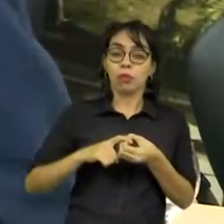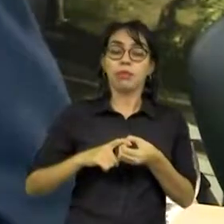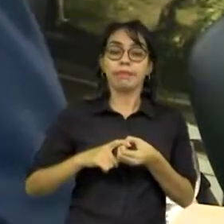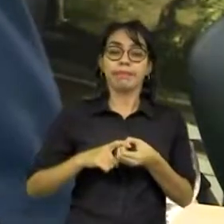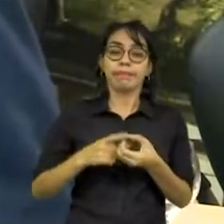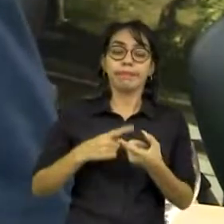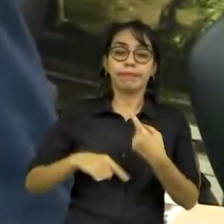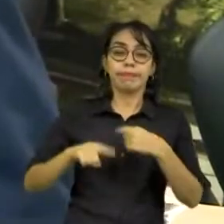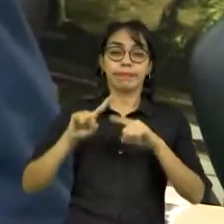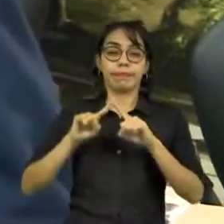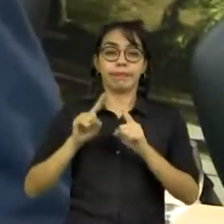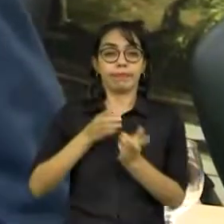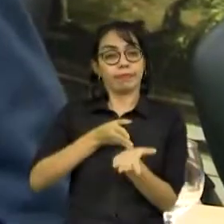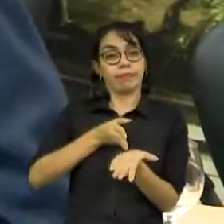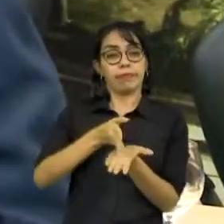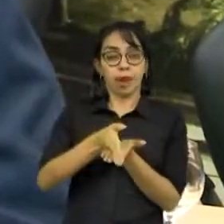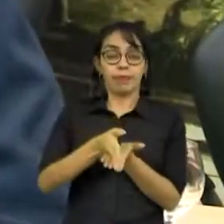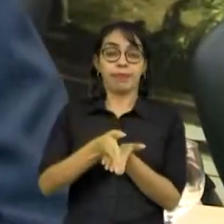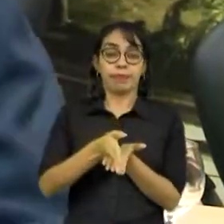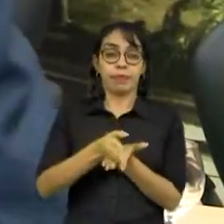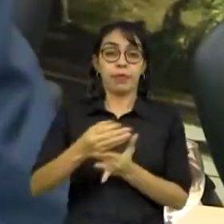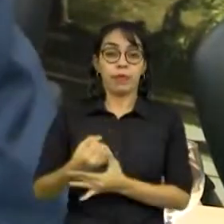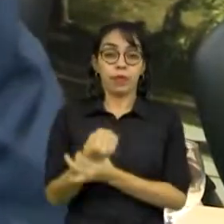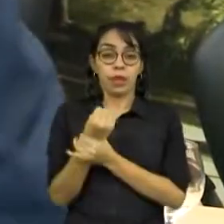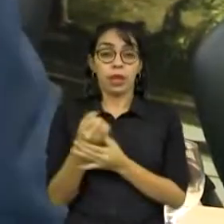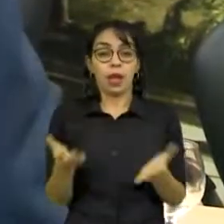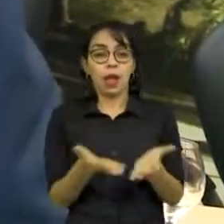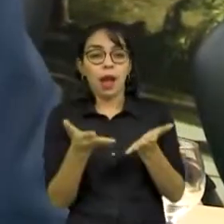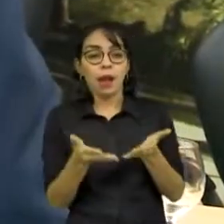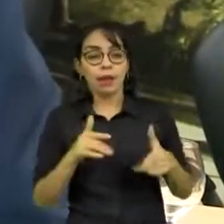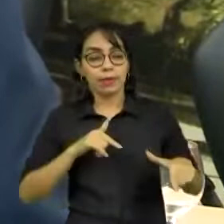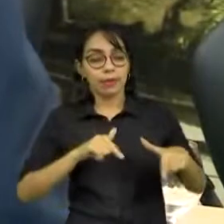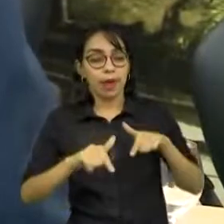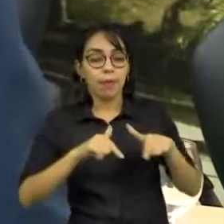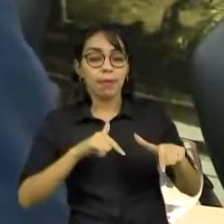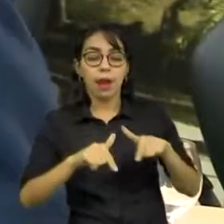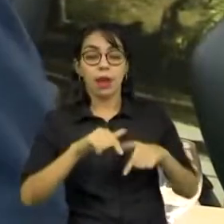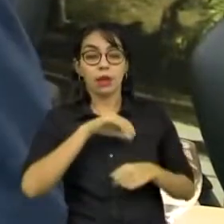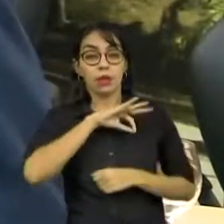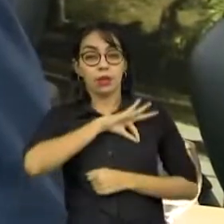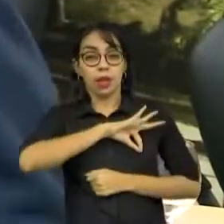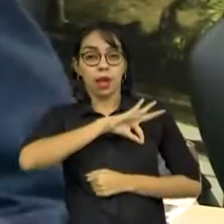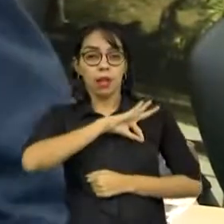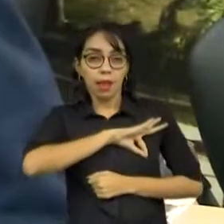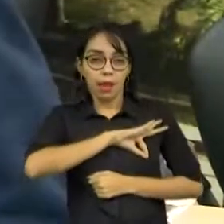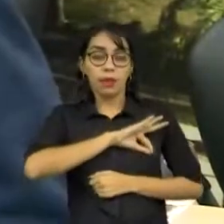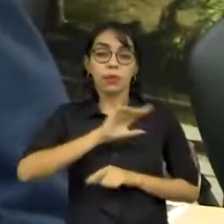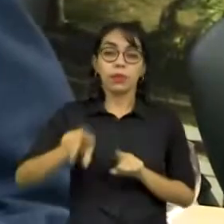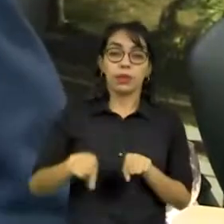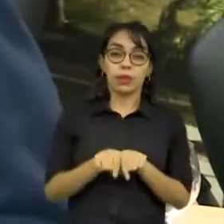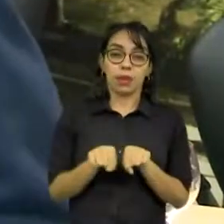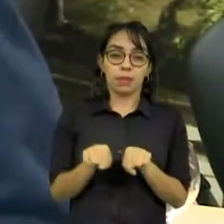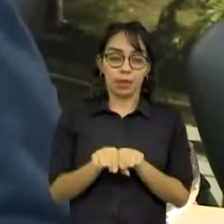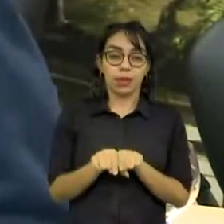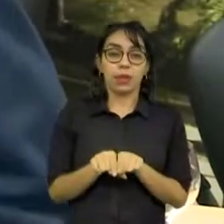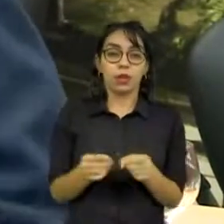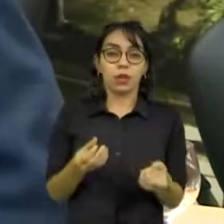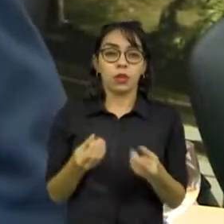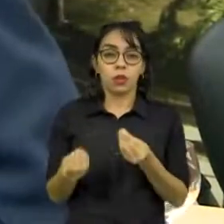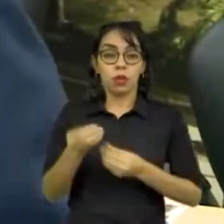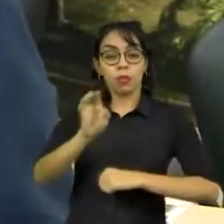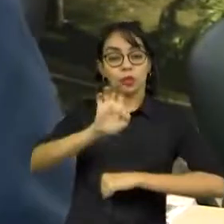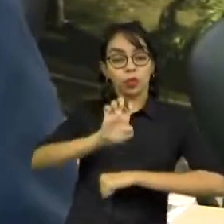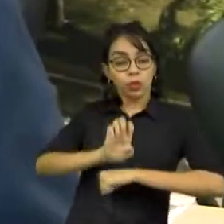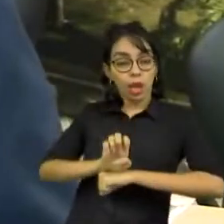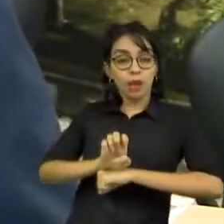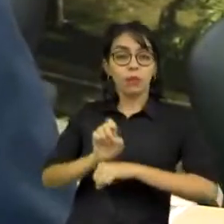é fortalecer tanto a geração de trabalho e renda diretamente para a população, como também trazer novas divisas para que o Estado possa continuar